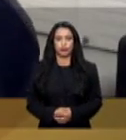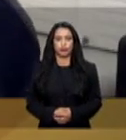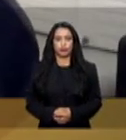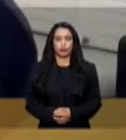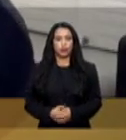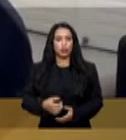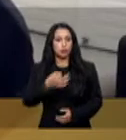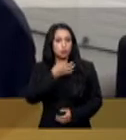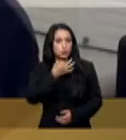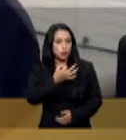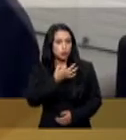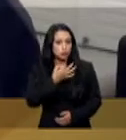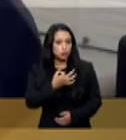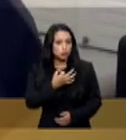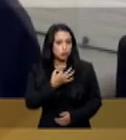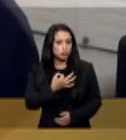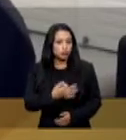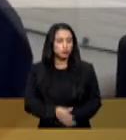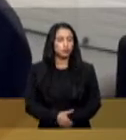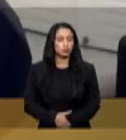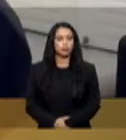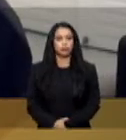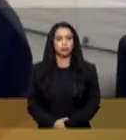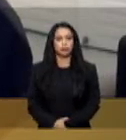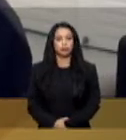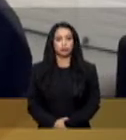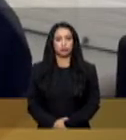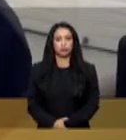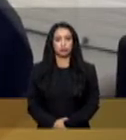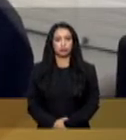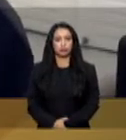Som. Recurso extraordinário